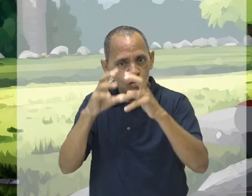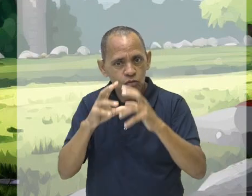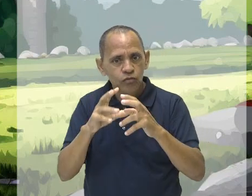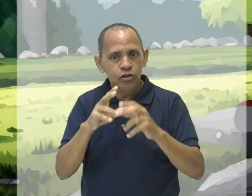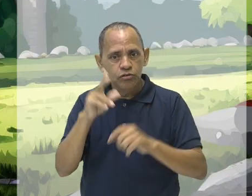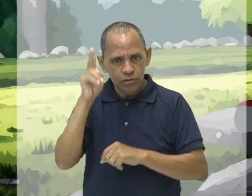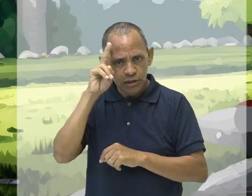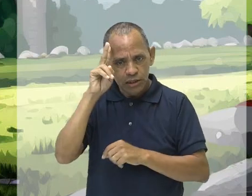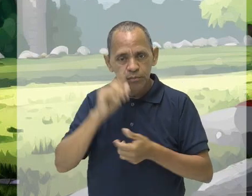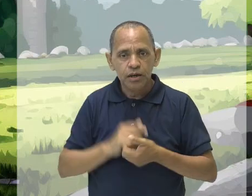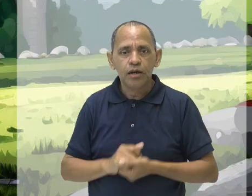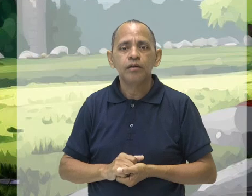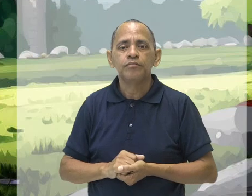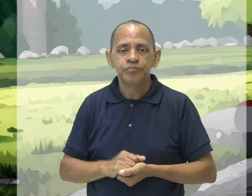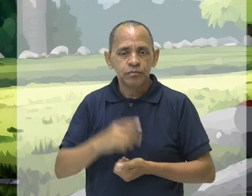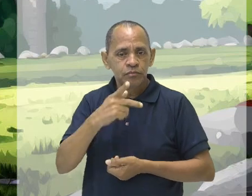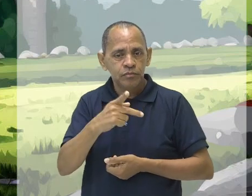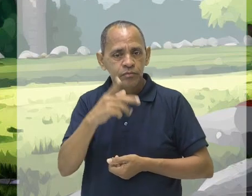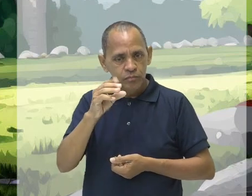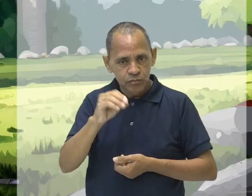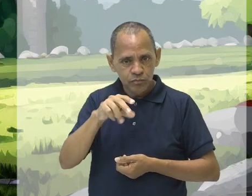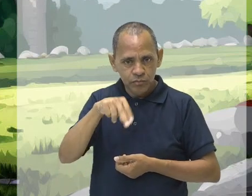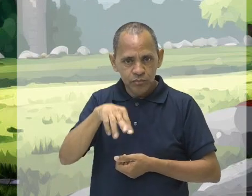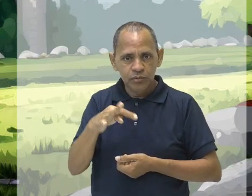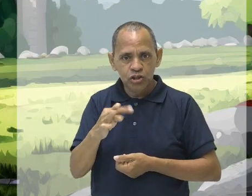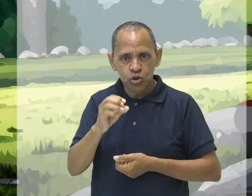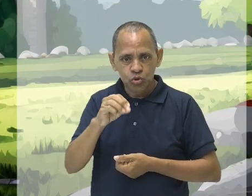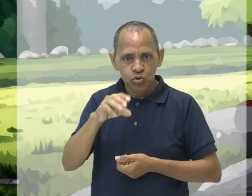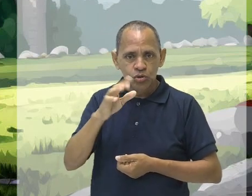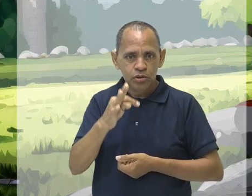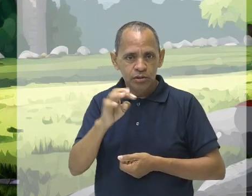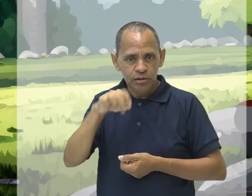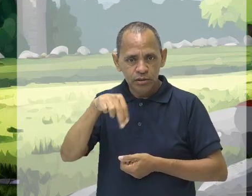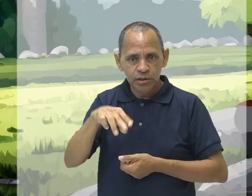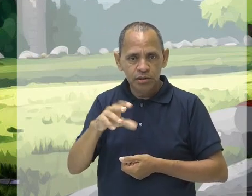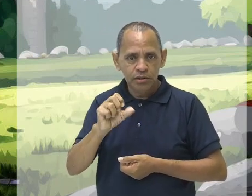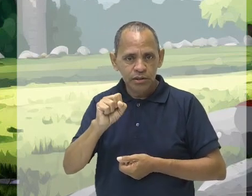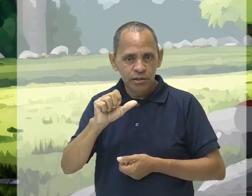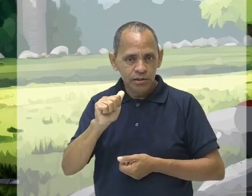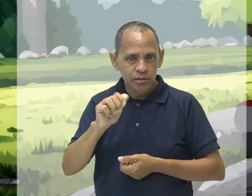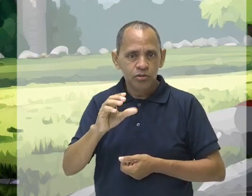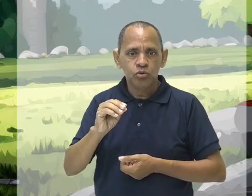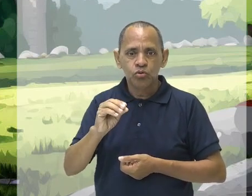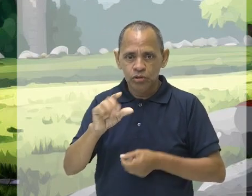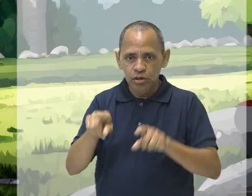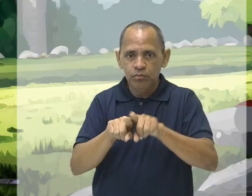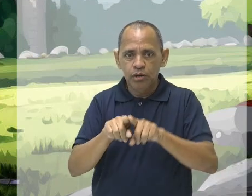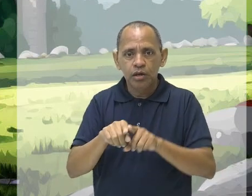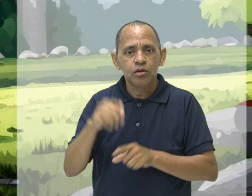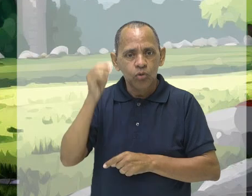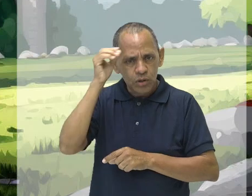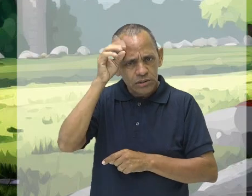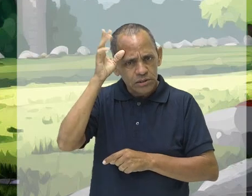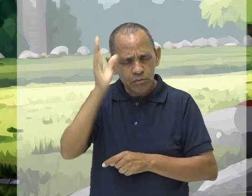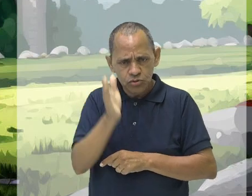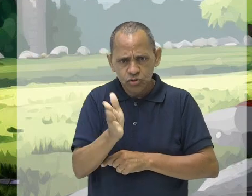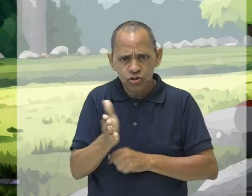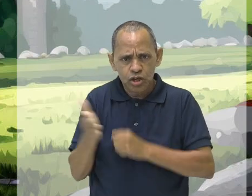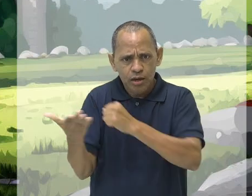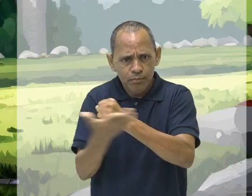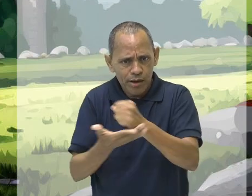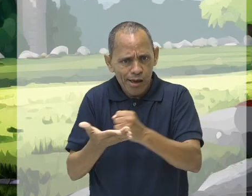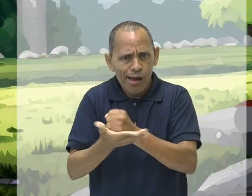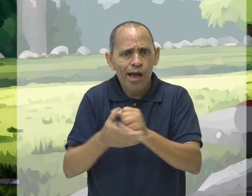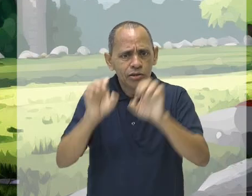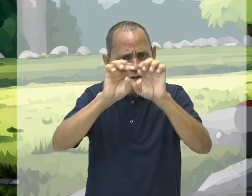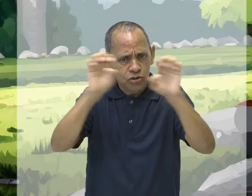nós tivemos lá no desenvolvimento, certo? Então, nós já conhecemos aí a estrutura básica do conto,